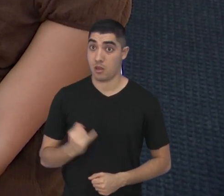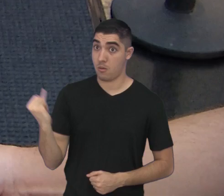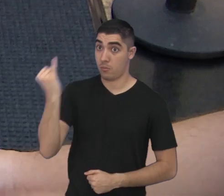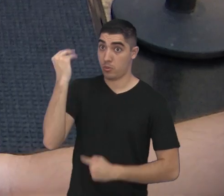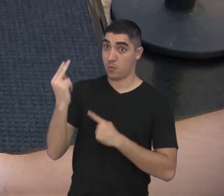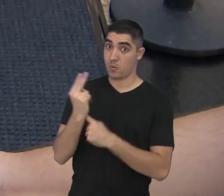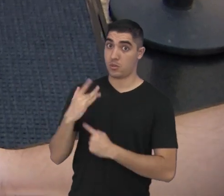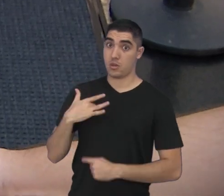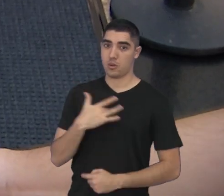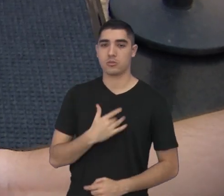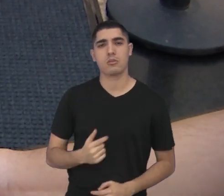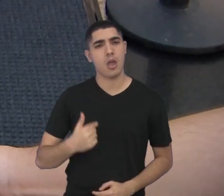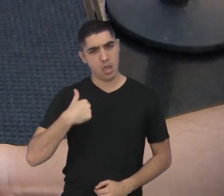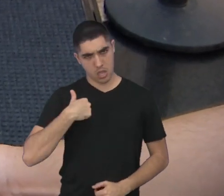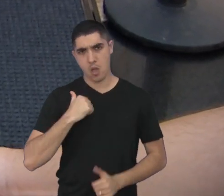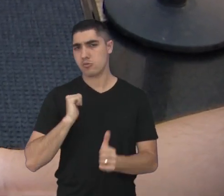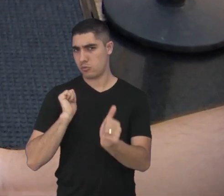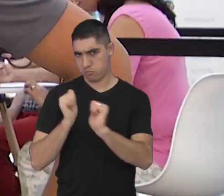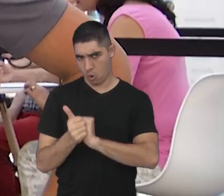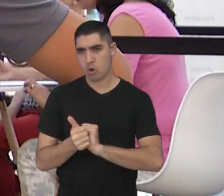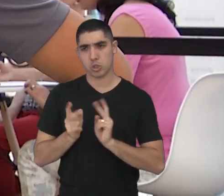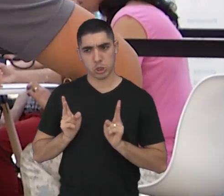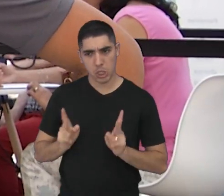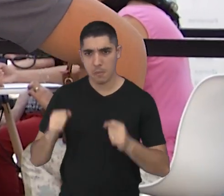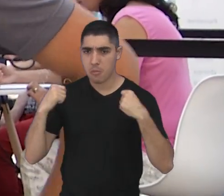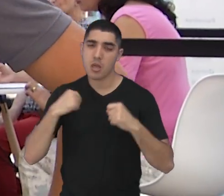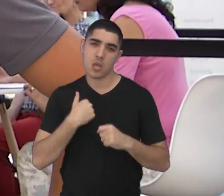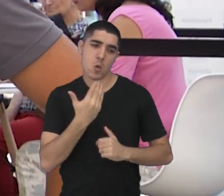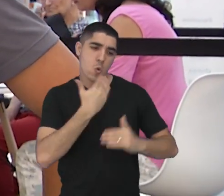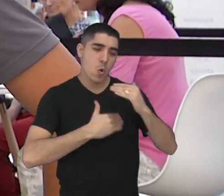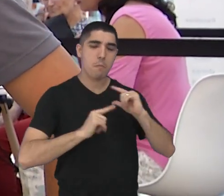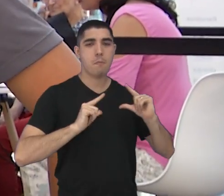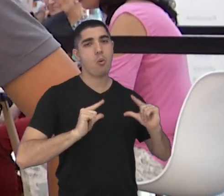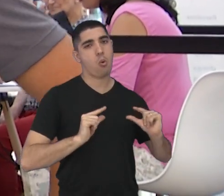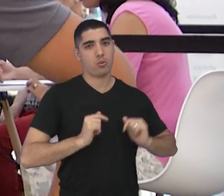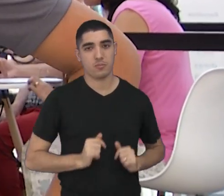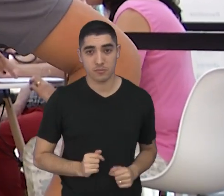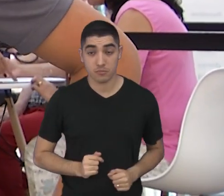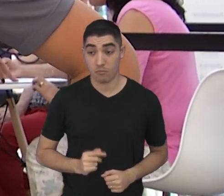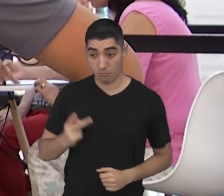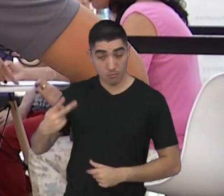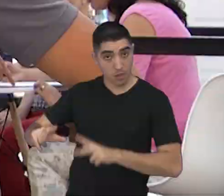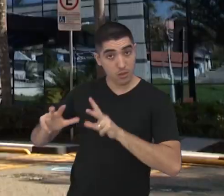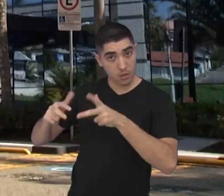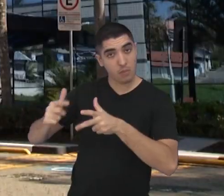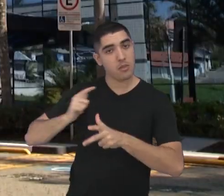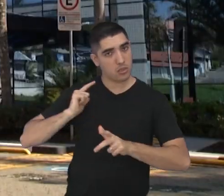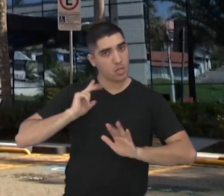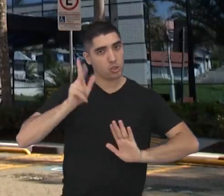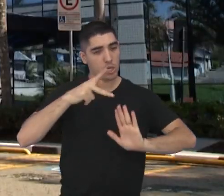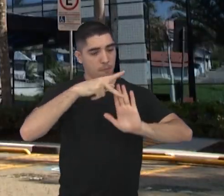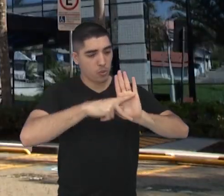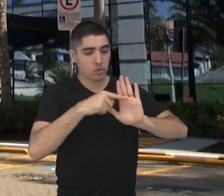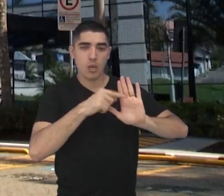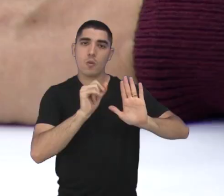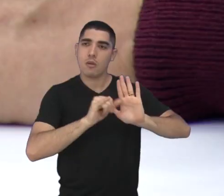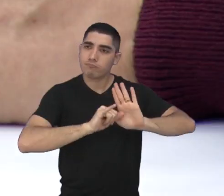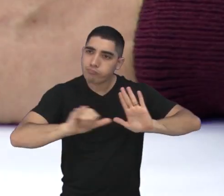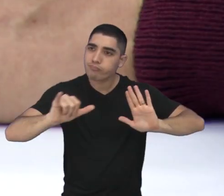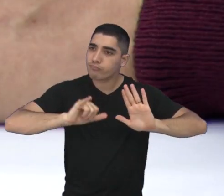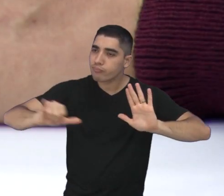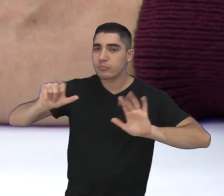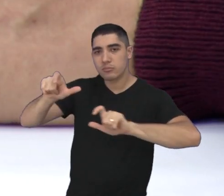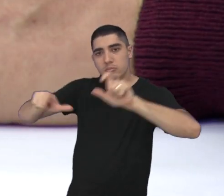bobeira. Eu acho que é importante cuidar da saúde. Eu faço esportes e eu como menos. A Câmara tem projetos